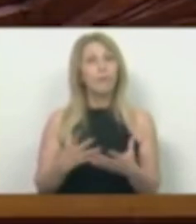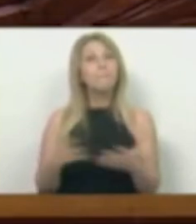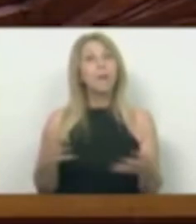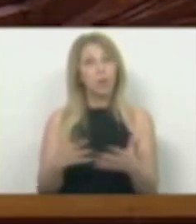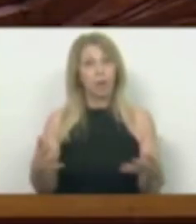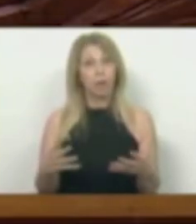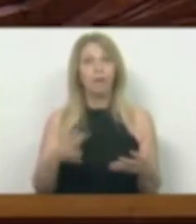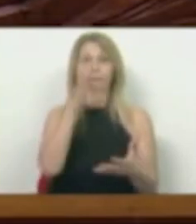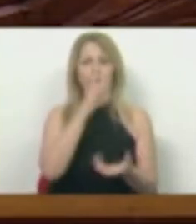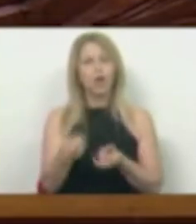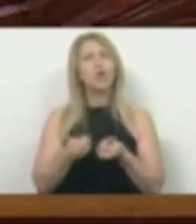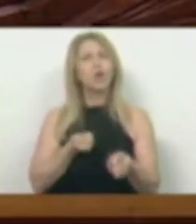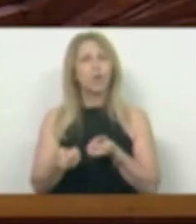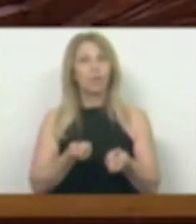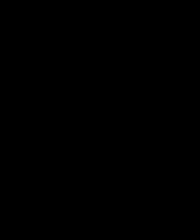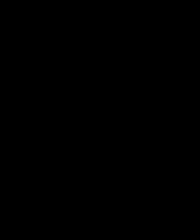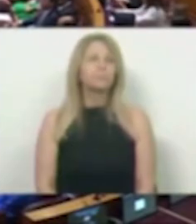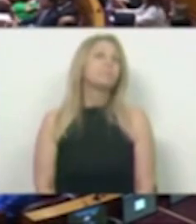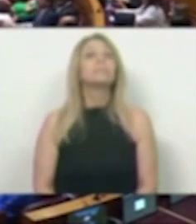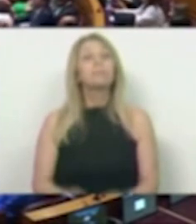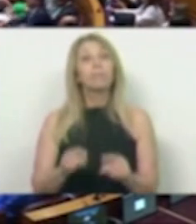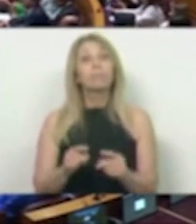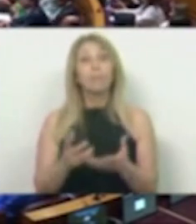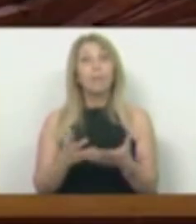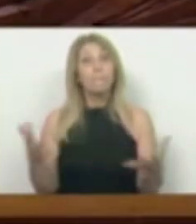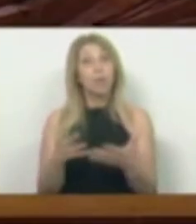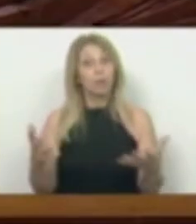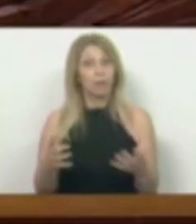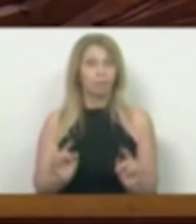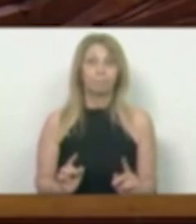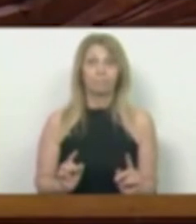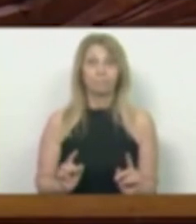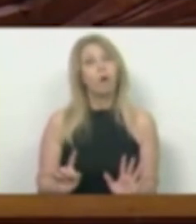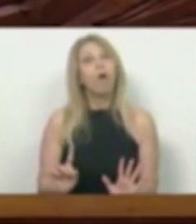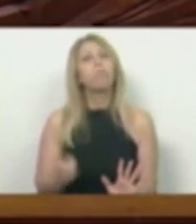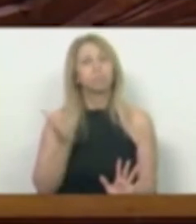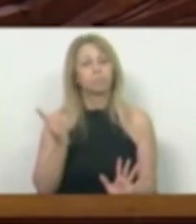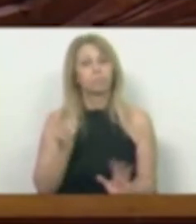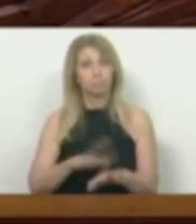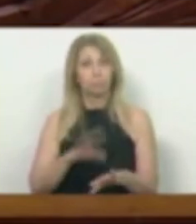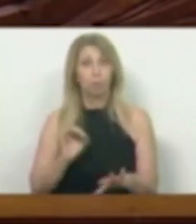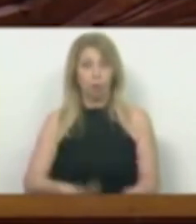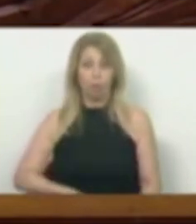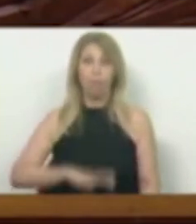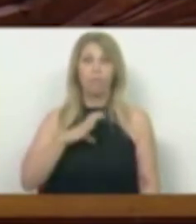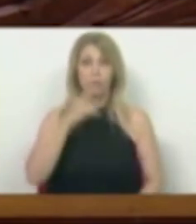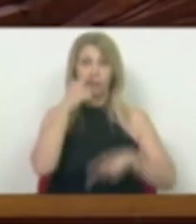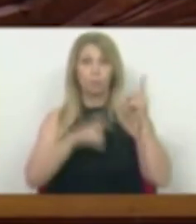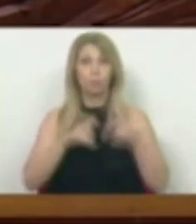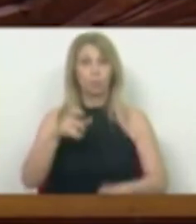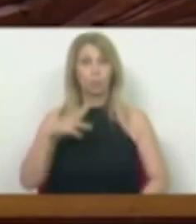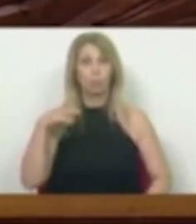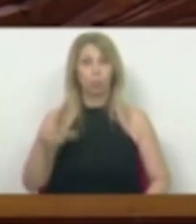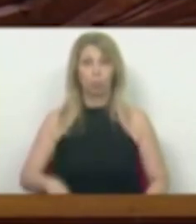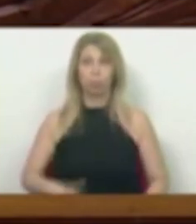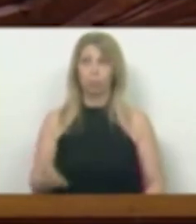para governar e não fugimos à responsabilidade. Esta maioria, aliás, nasceu da confiança que os portugueses depositaram no